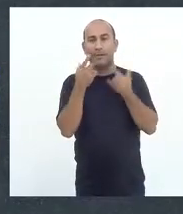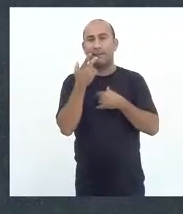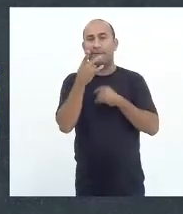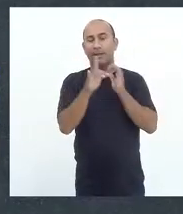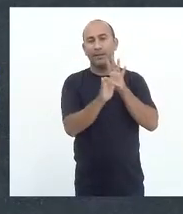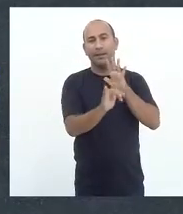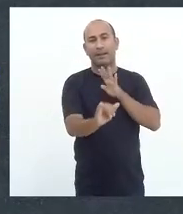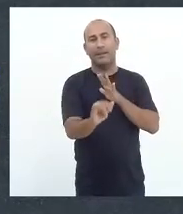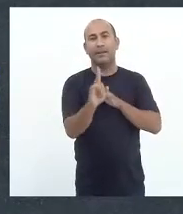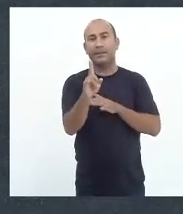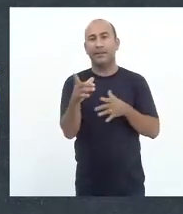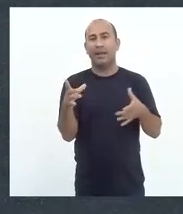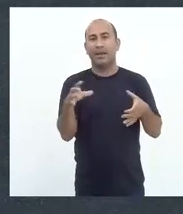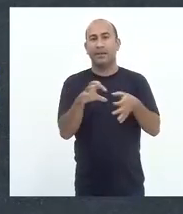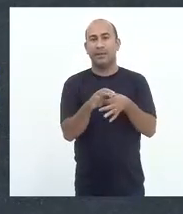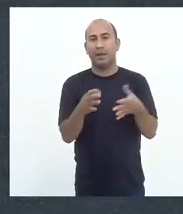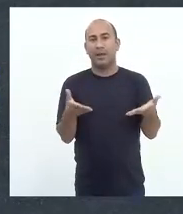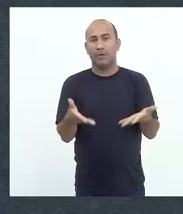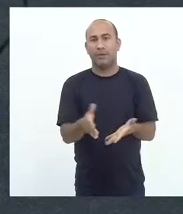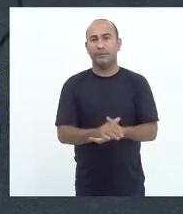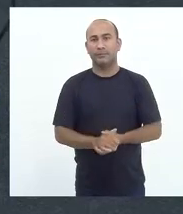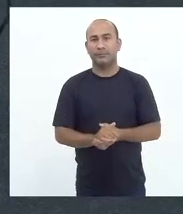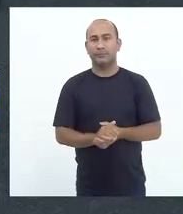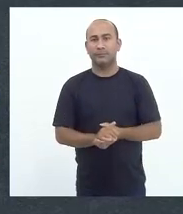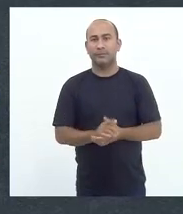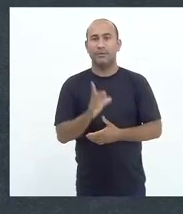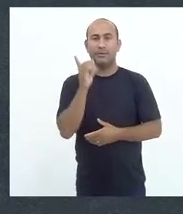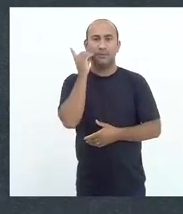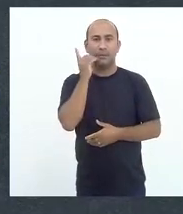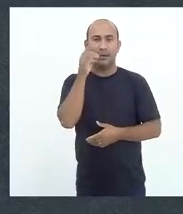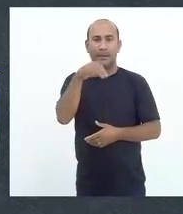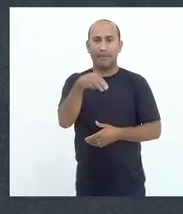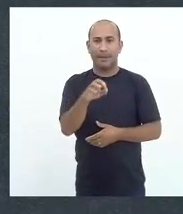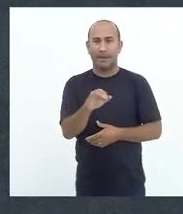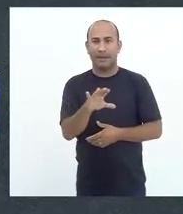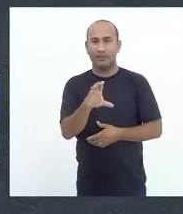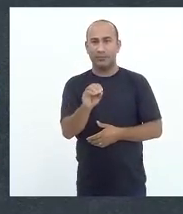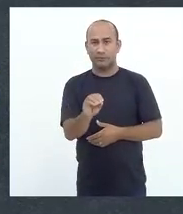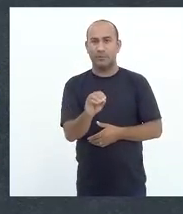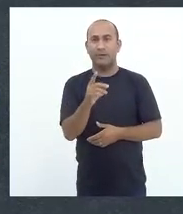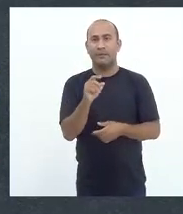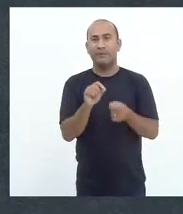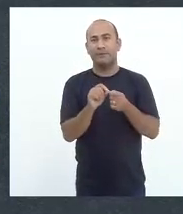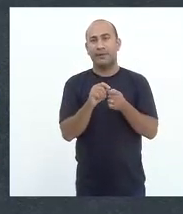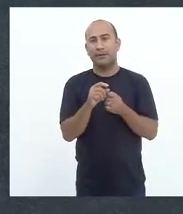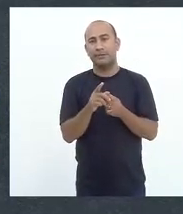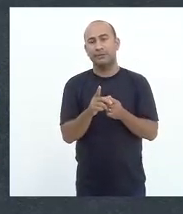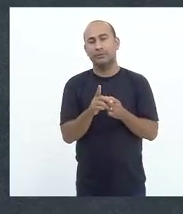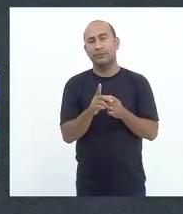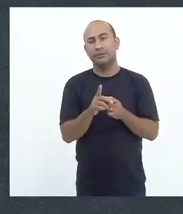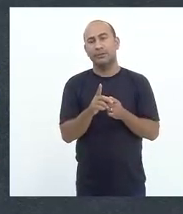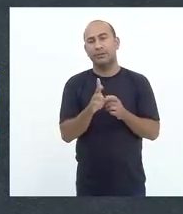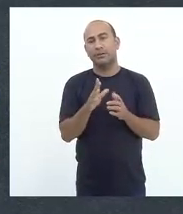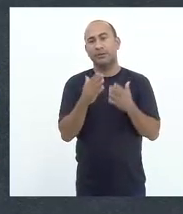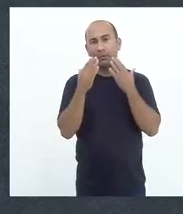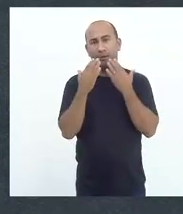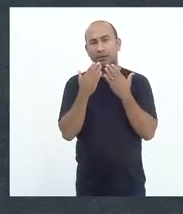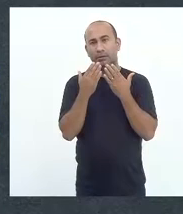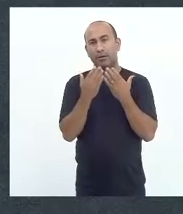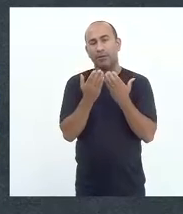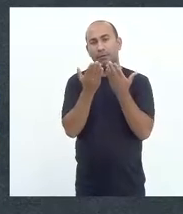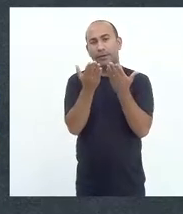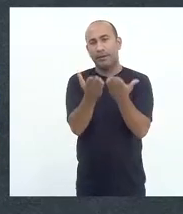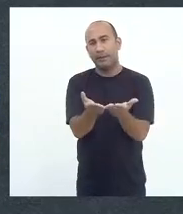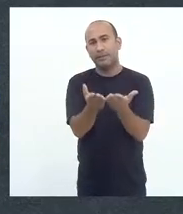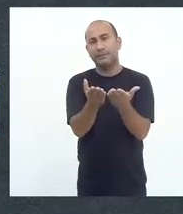ele está emendando aqui. O deputado Márcio Pacheco faz um parecer em que ele oferece emenda aditiva